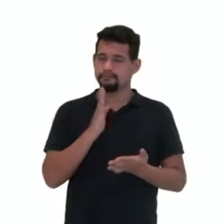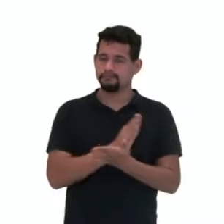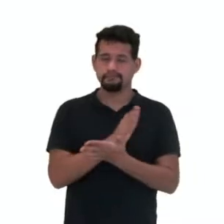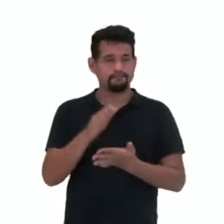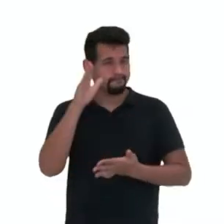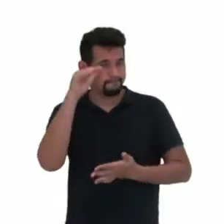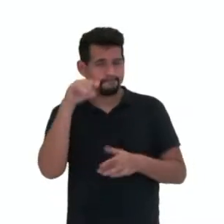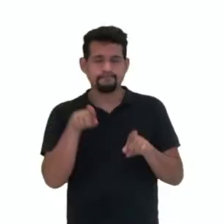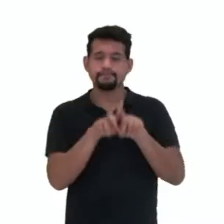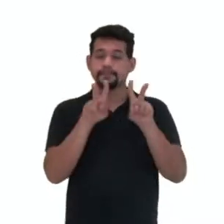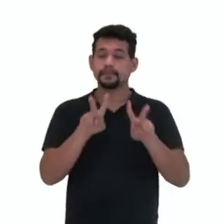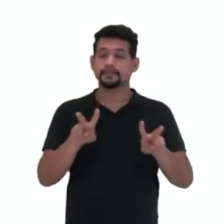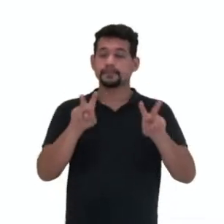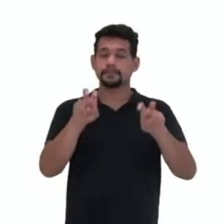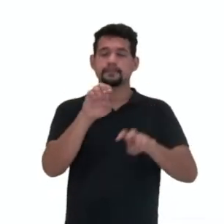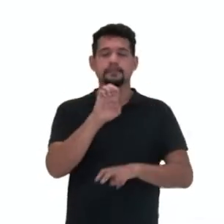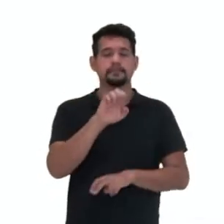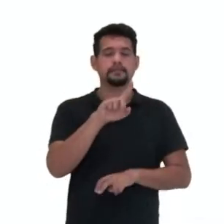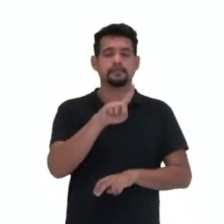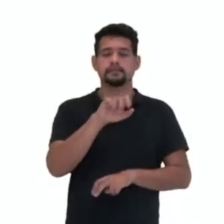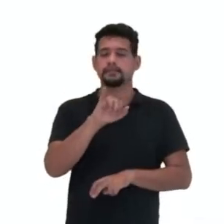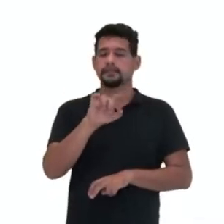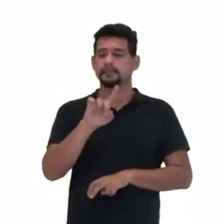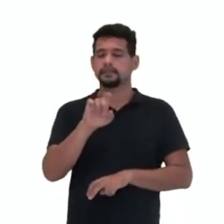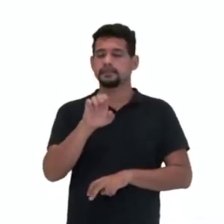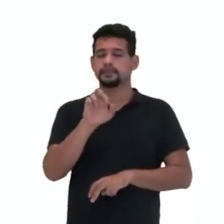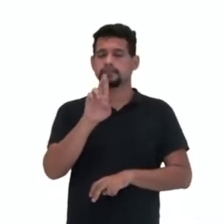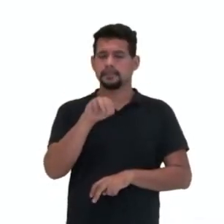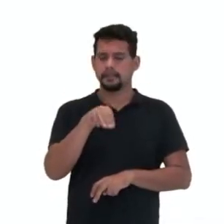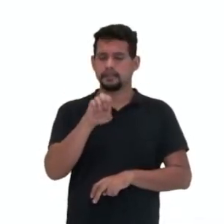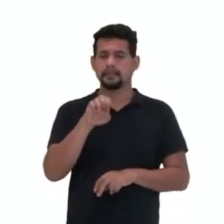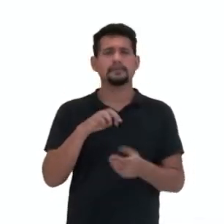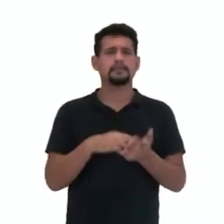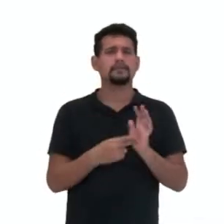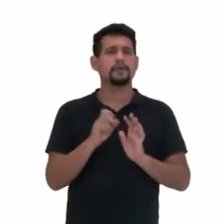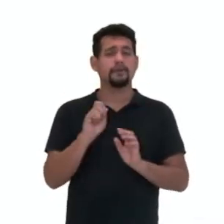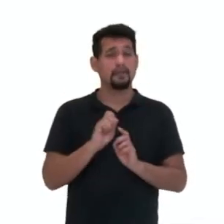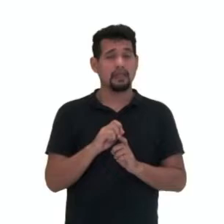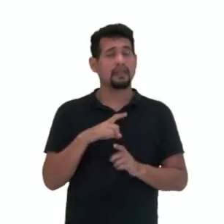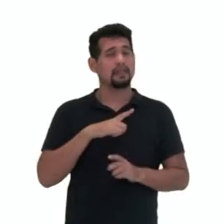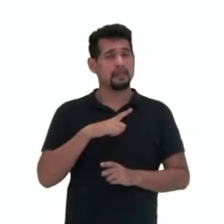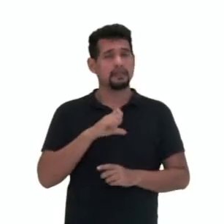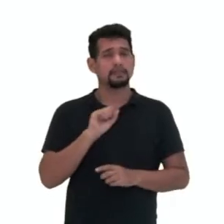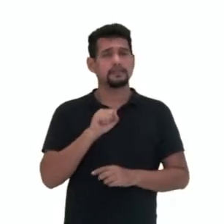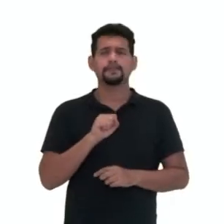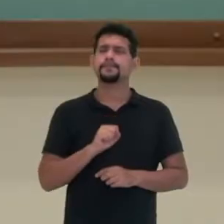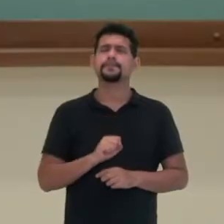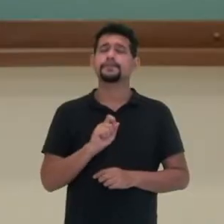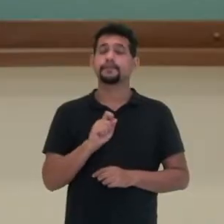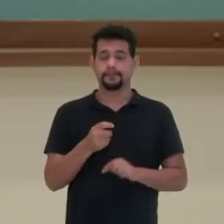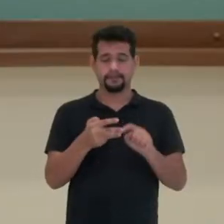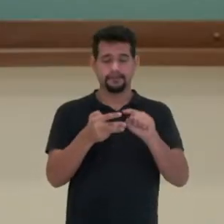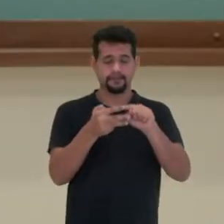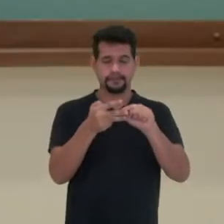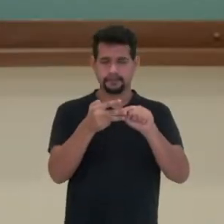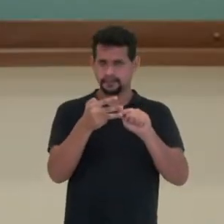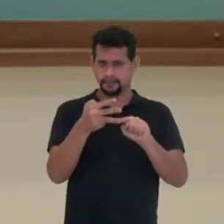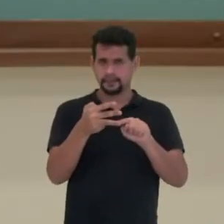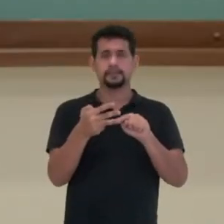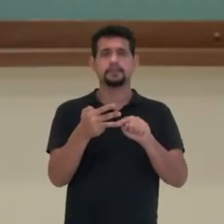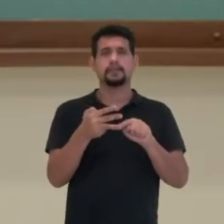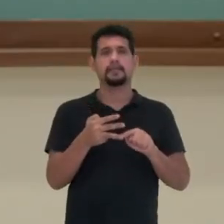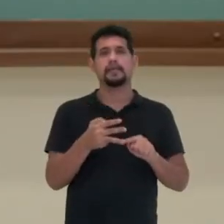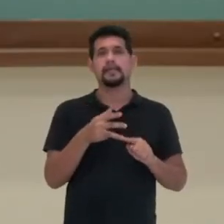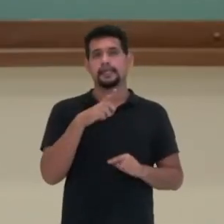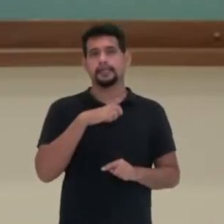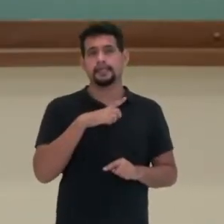curiosidades sobre a epiderme. E a nossa pele, a pele é um órgão. Ela é formada por 3 tecidos. A gente